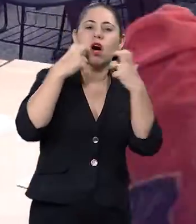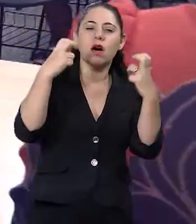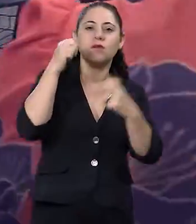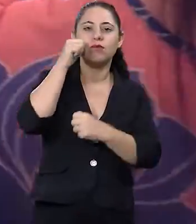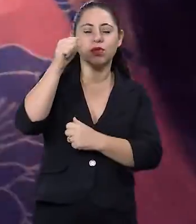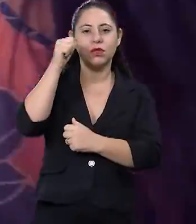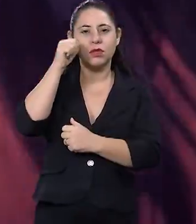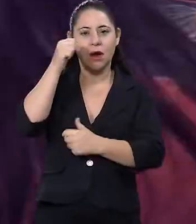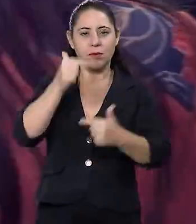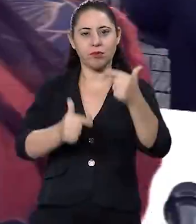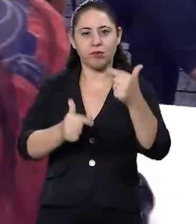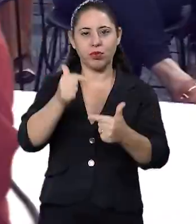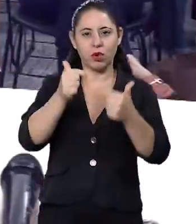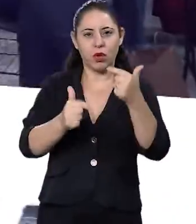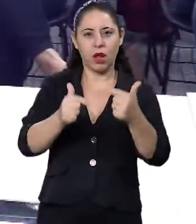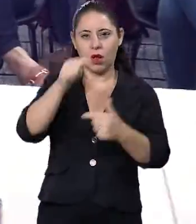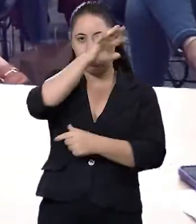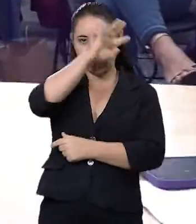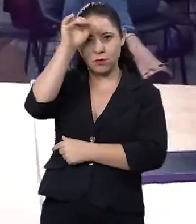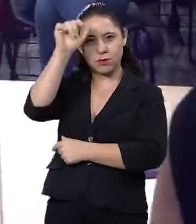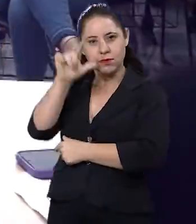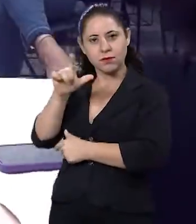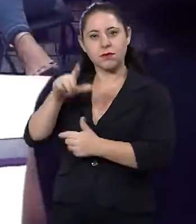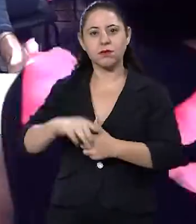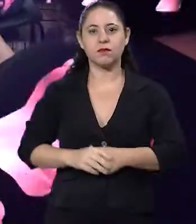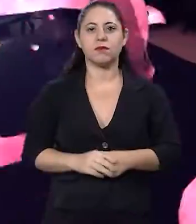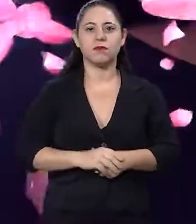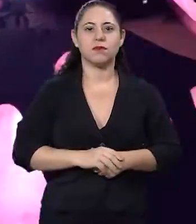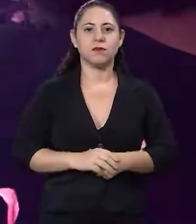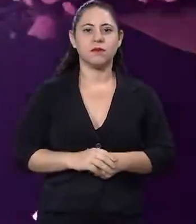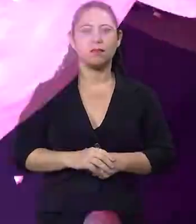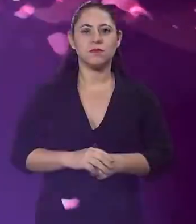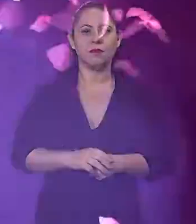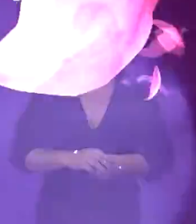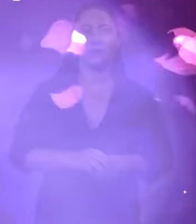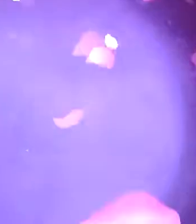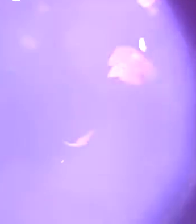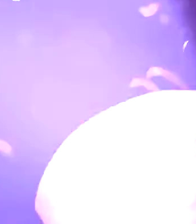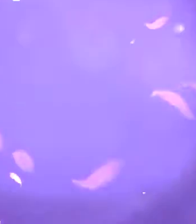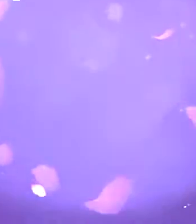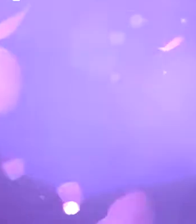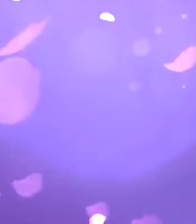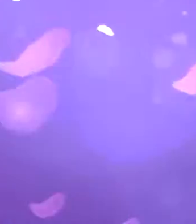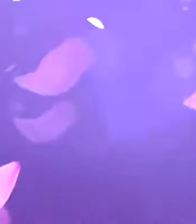das mulheres em nossa política sul-mato-grossense.